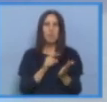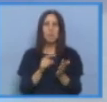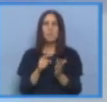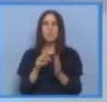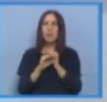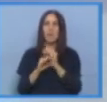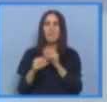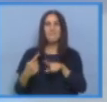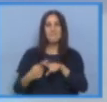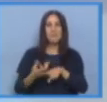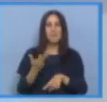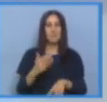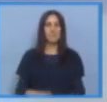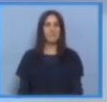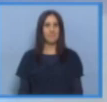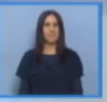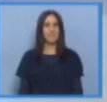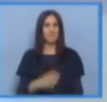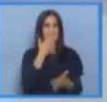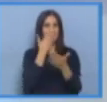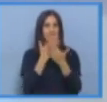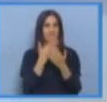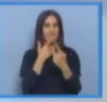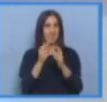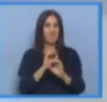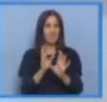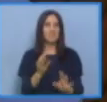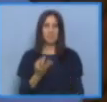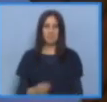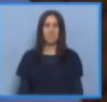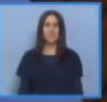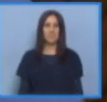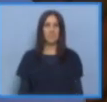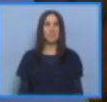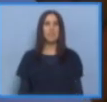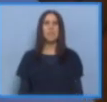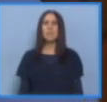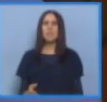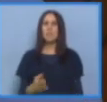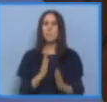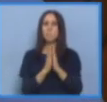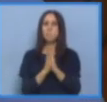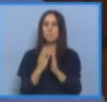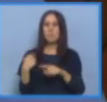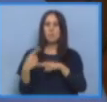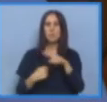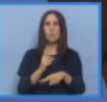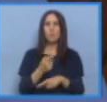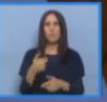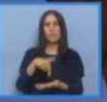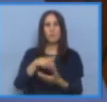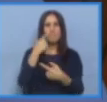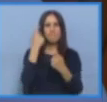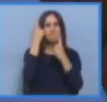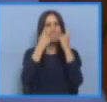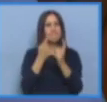saboroso. Estar a ficar à cara no diálogo, exatamente. Claro que sim. E que tradições religiosas estarão então presentes e que correntes de pensamento